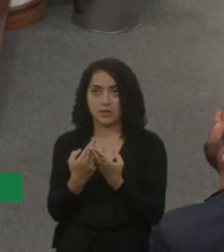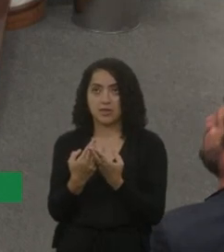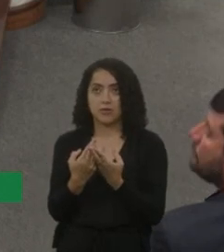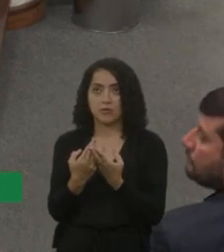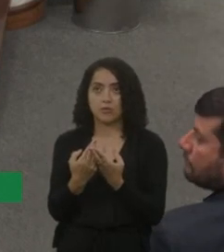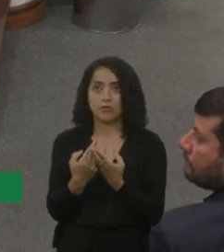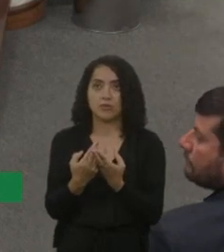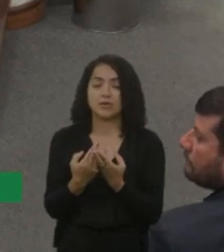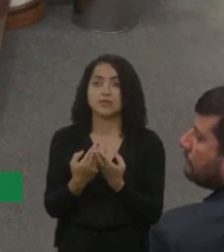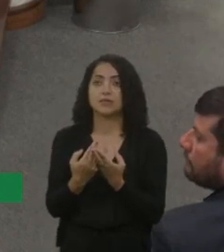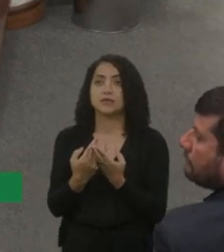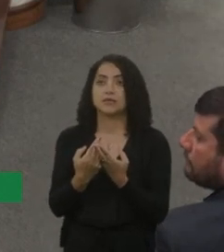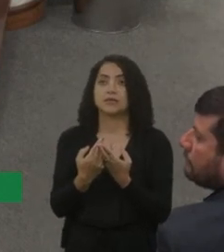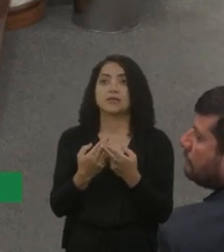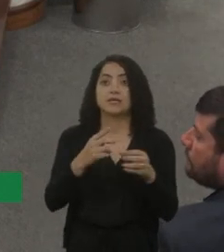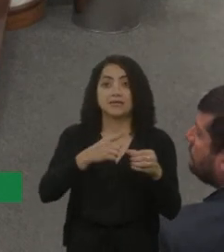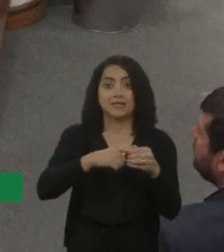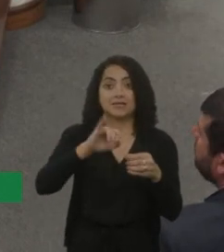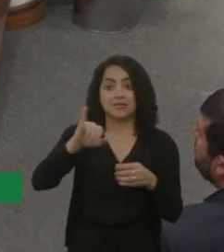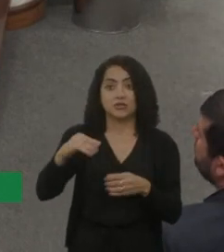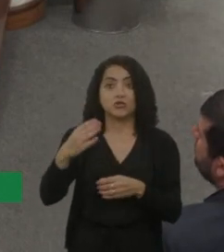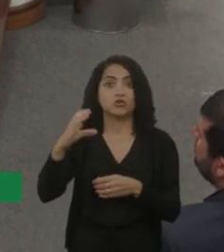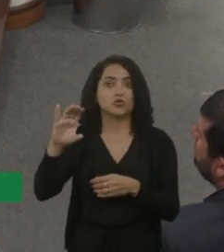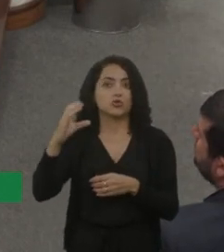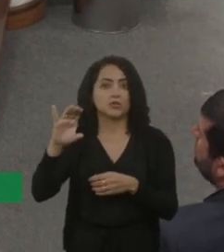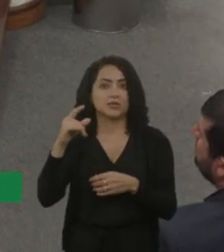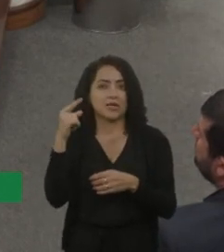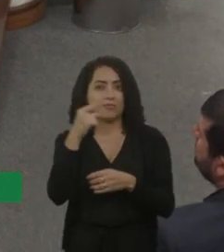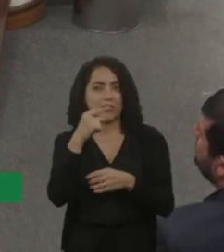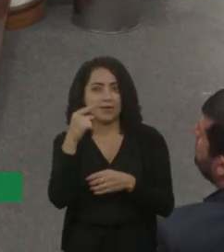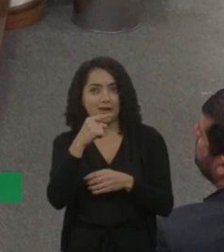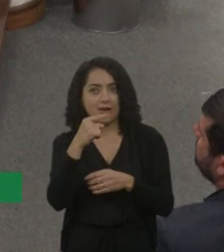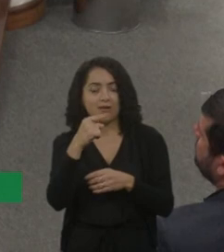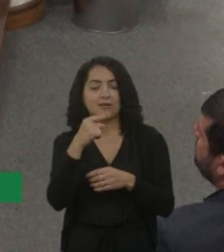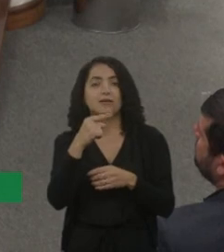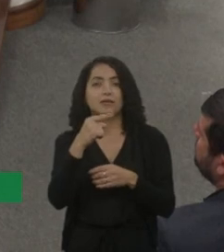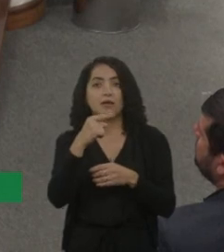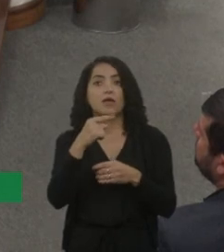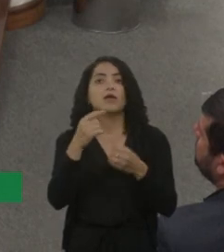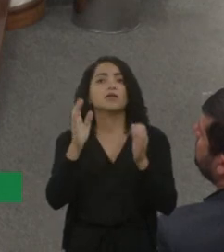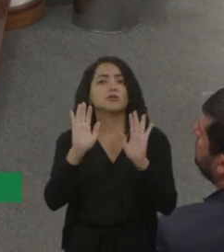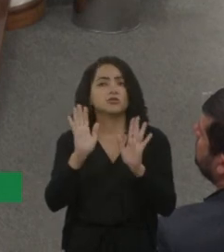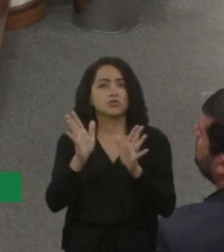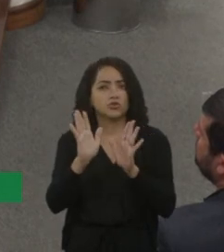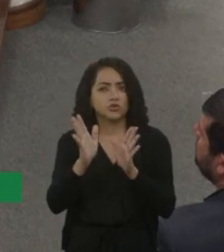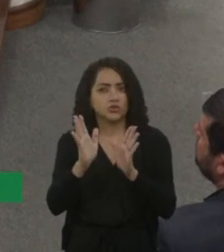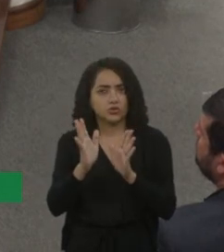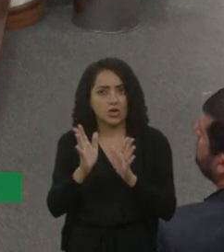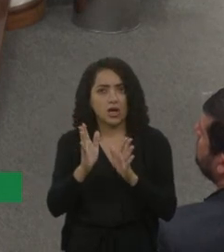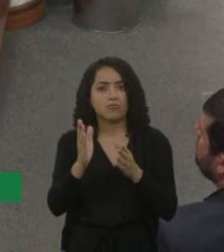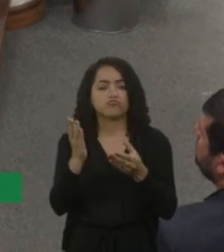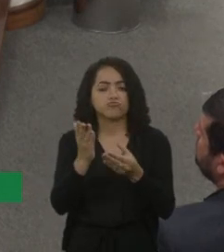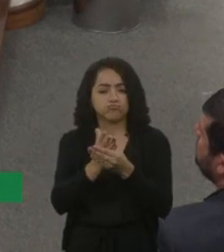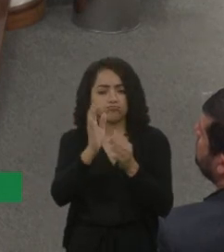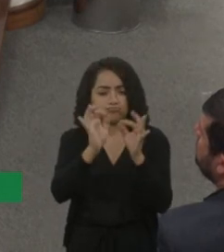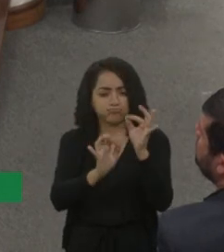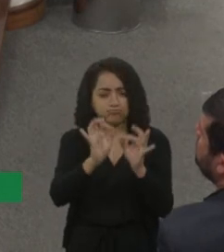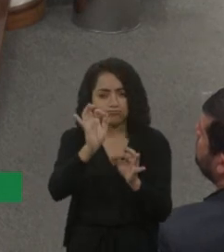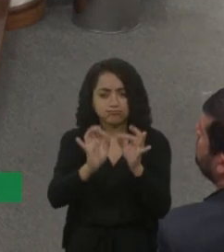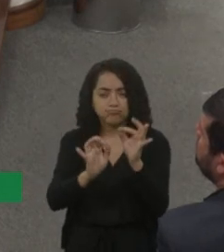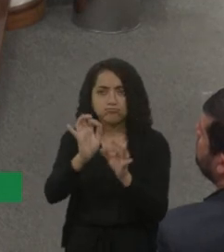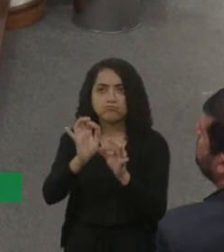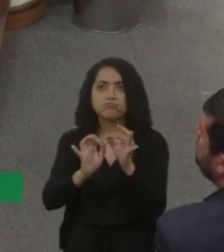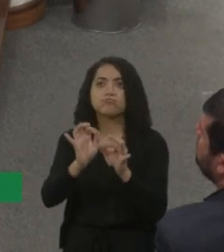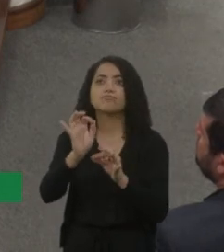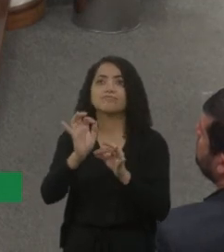a Universidade de Joaçaba, lá do Contestado. Eles já estão, já chegou o processo lá na secretaria para se habilitar como